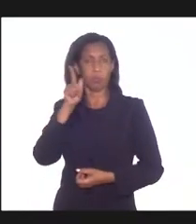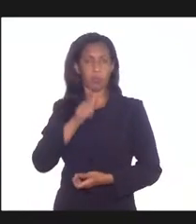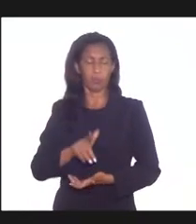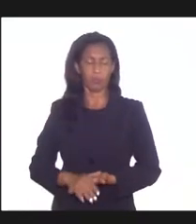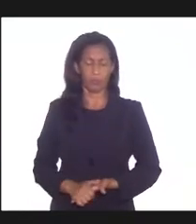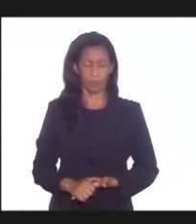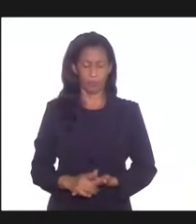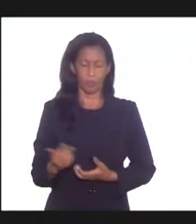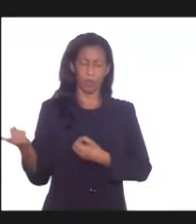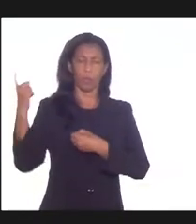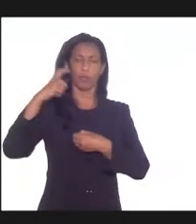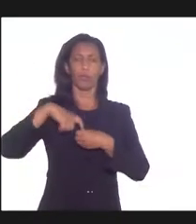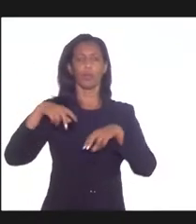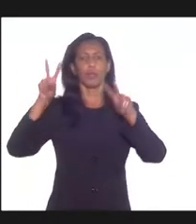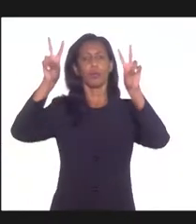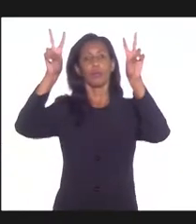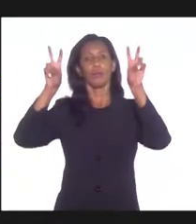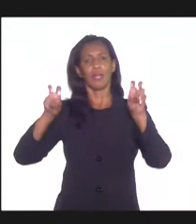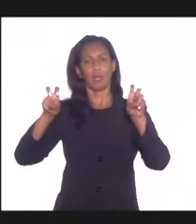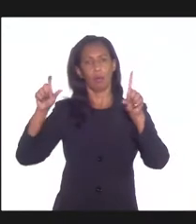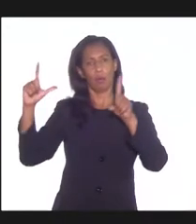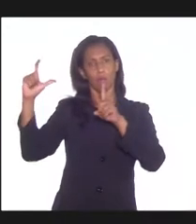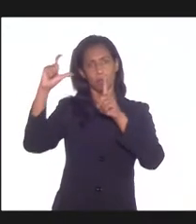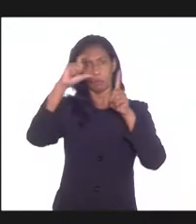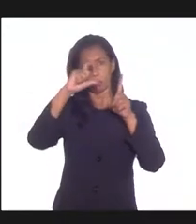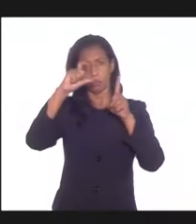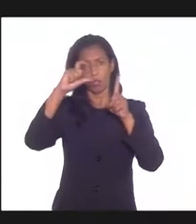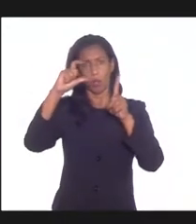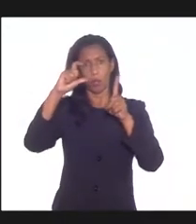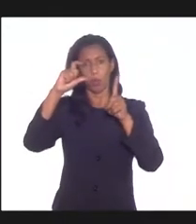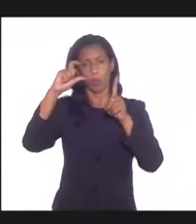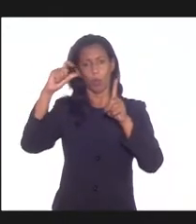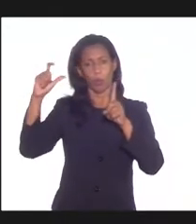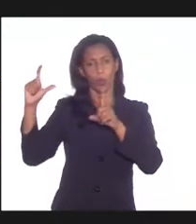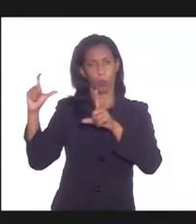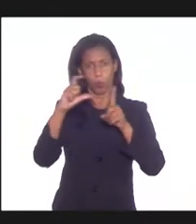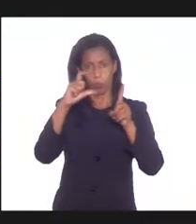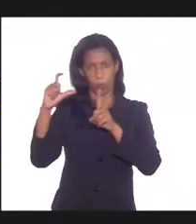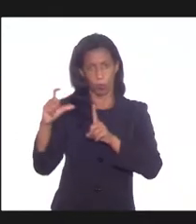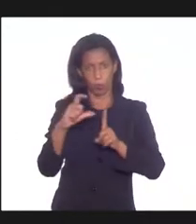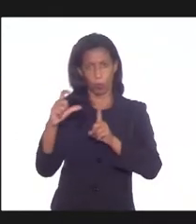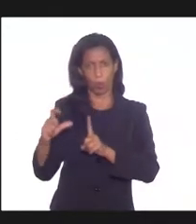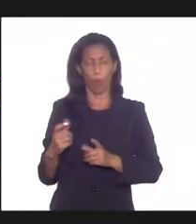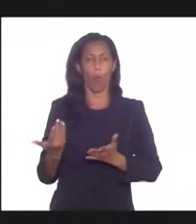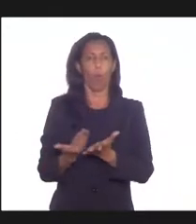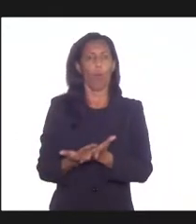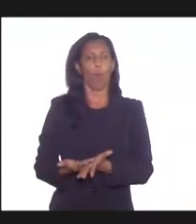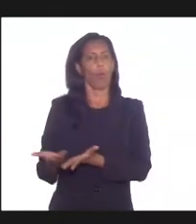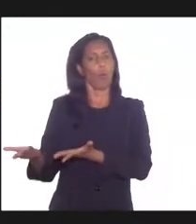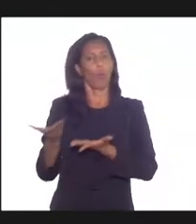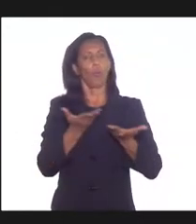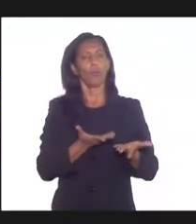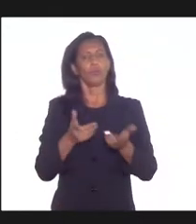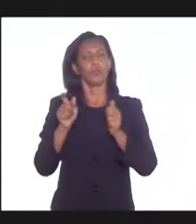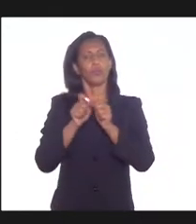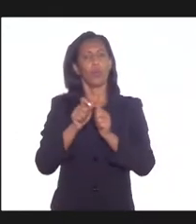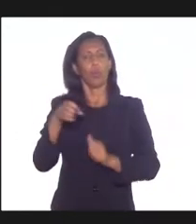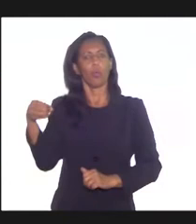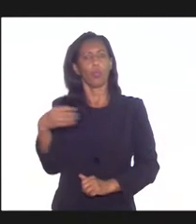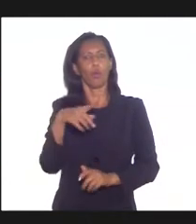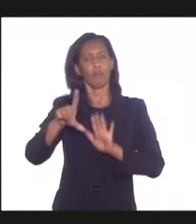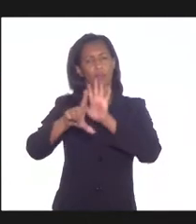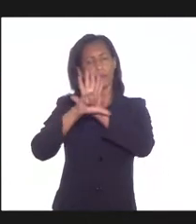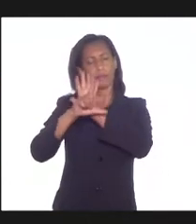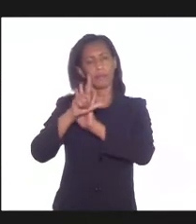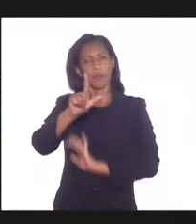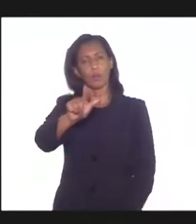Voltando ao tema da palestra, como o presidente Luiz Paulo nos convidou para fazer a apresentação sobre a questão da nova lei do gás e